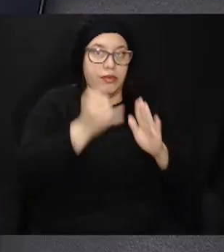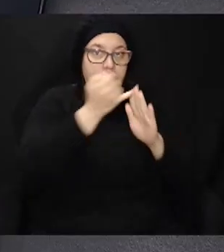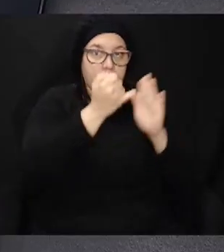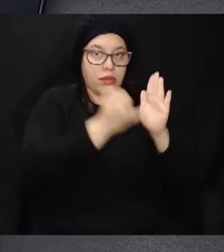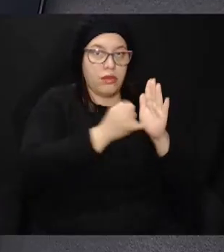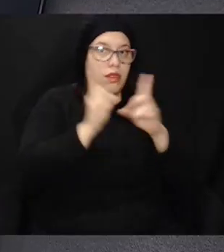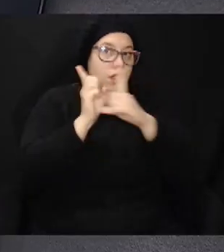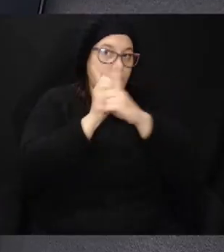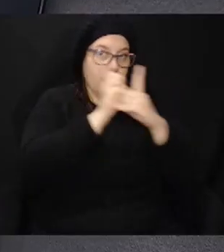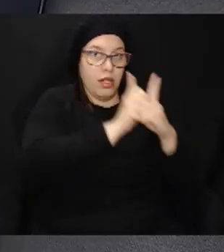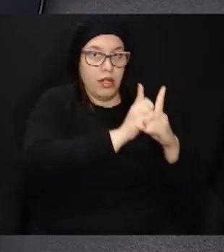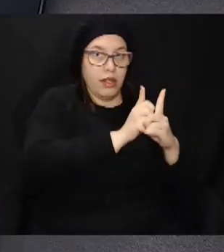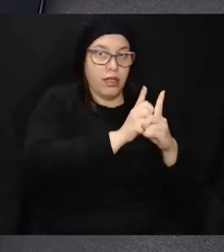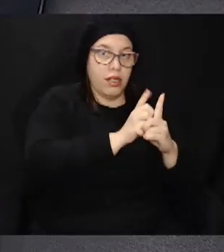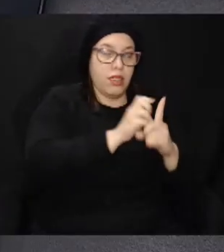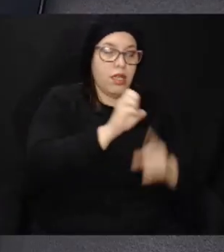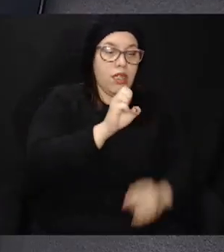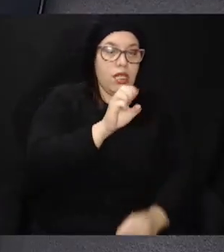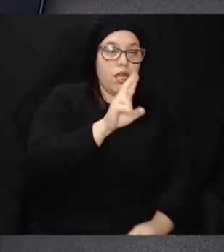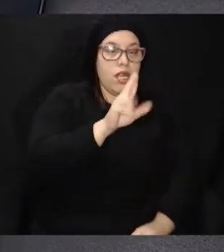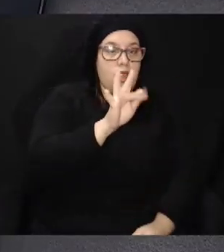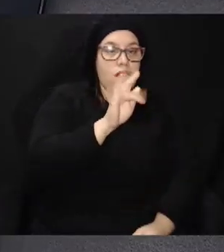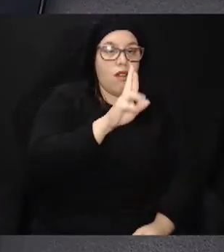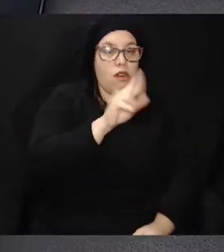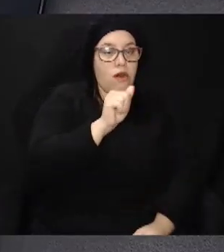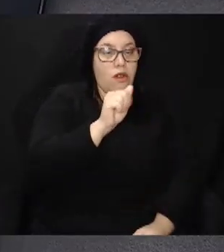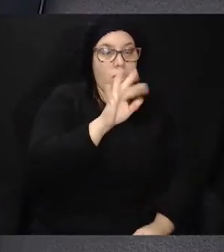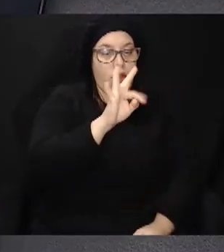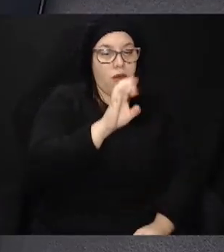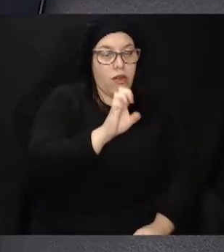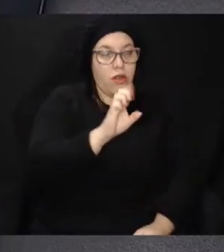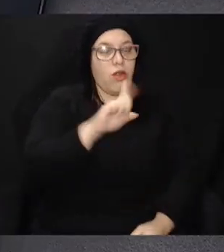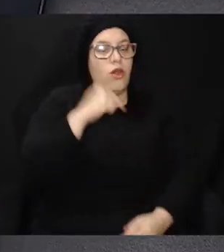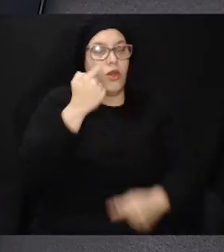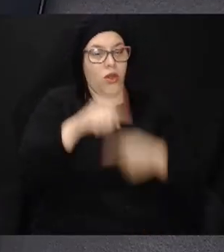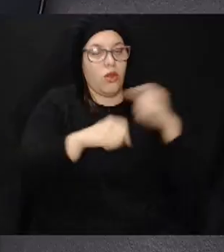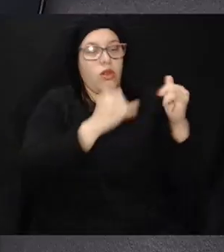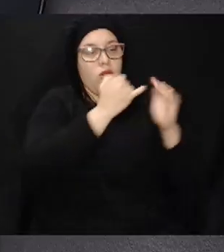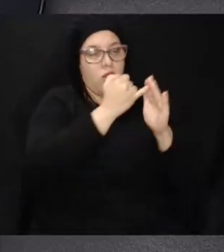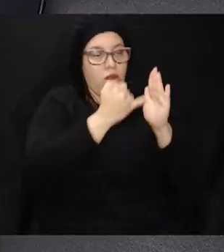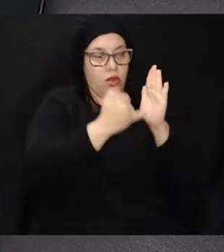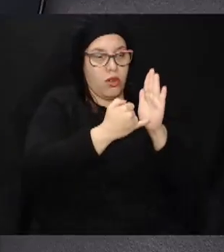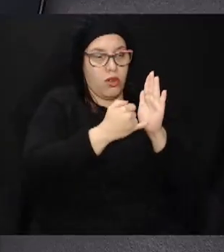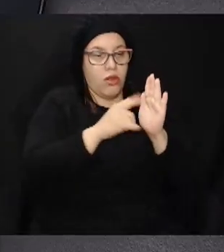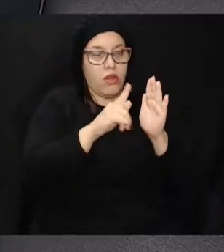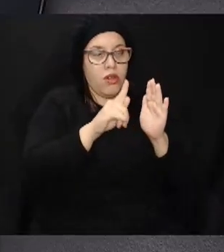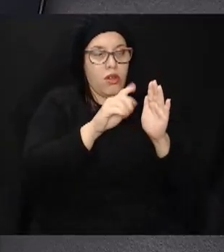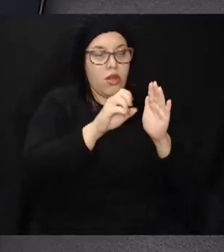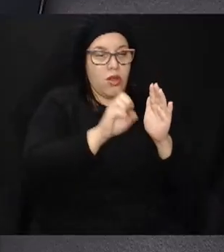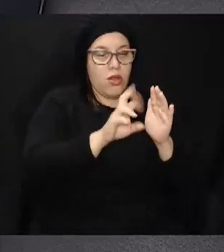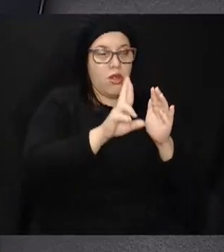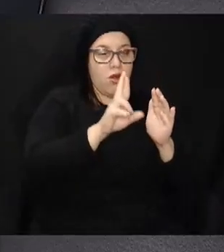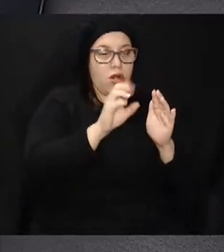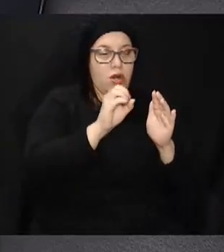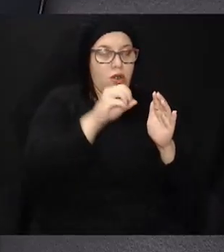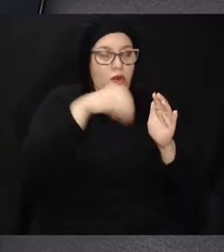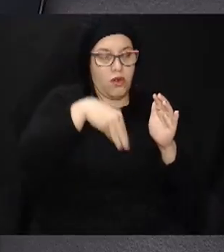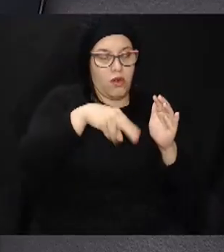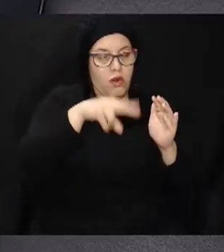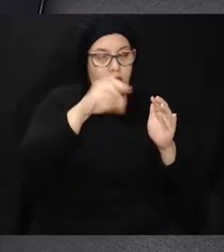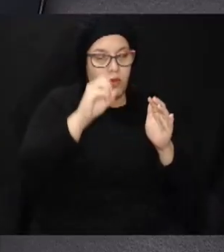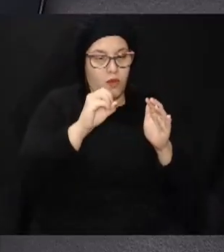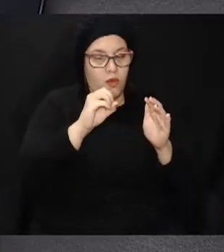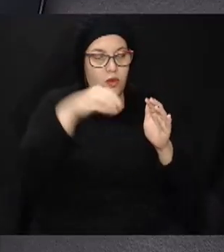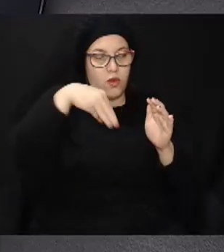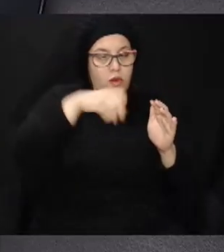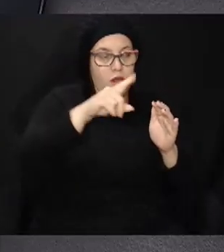como é o caso do Eufratem, como é o caso de outras instituições, o Jerônimo Mendonça, que nós também mandamos, né? Foi através do